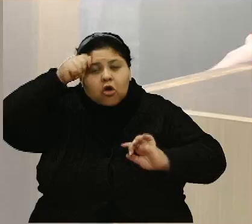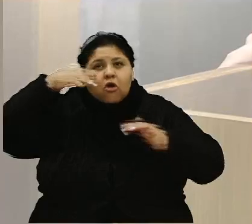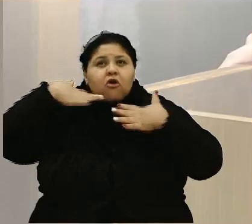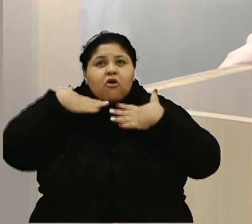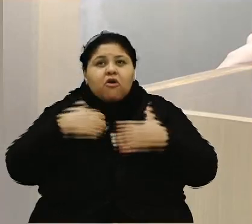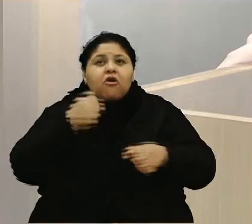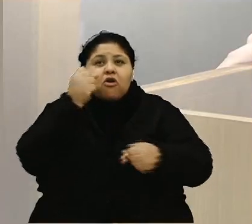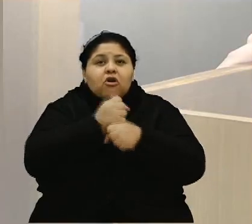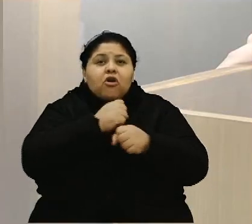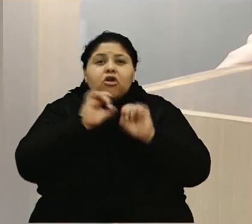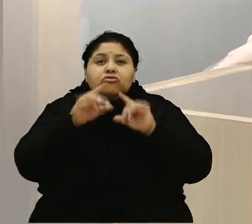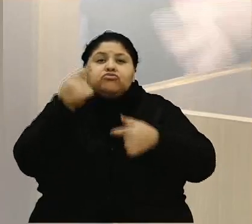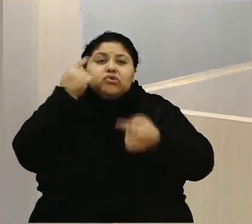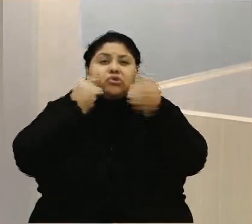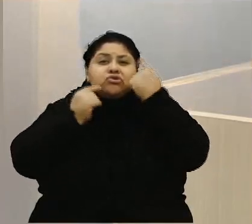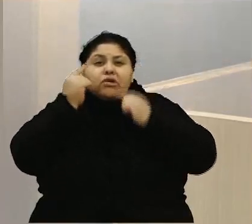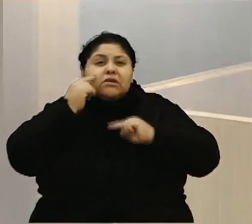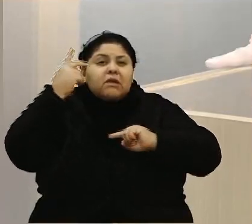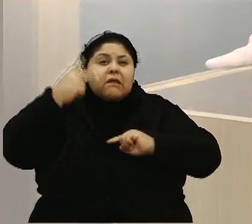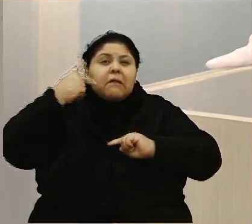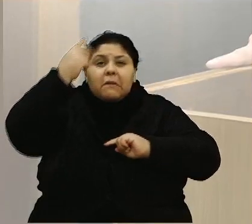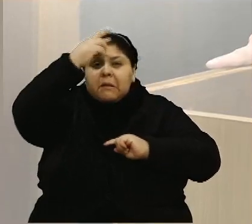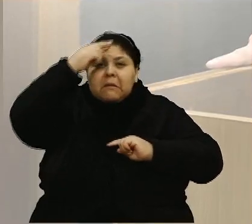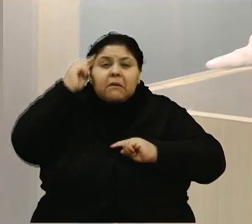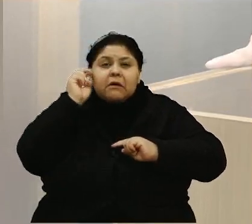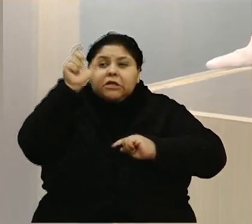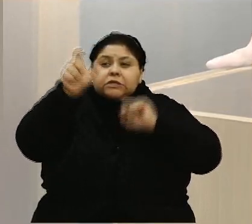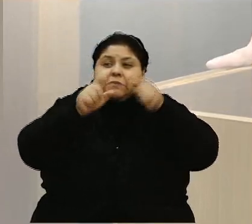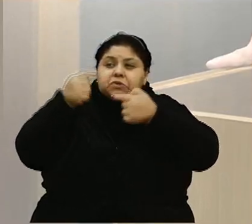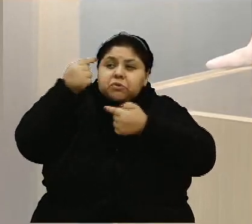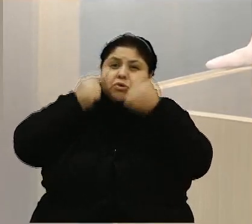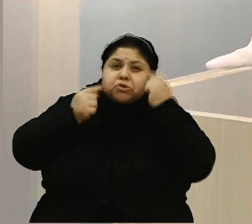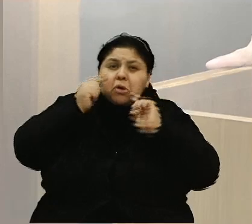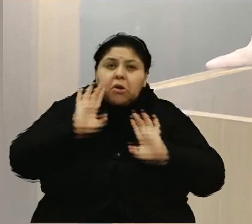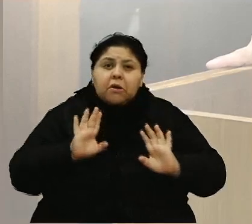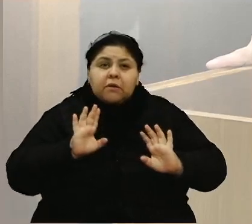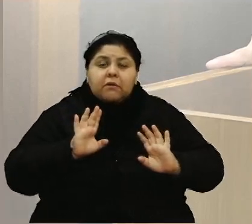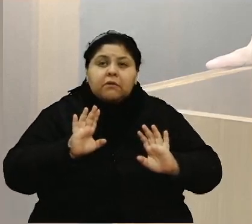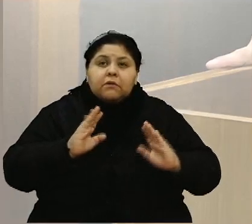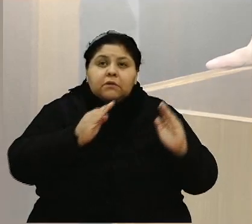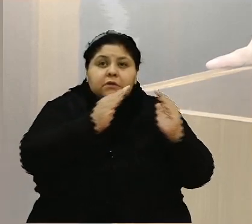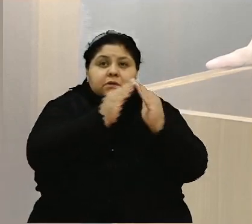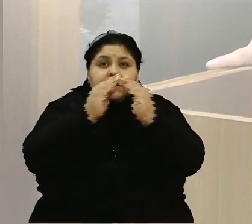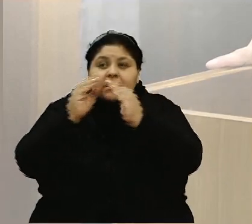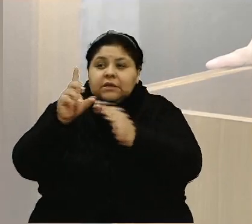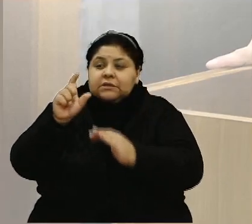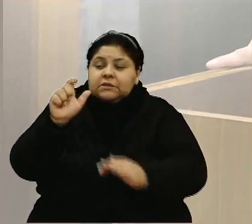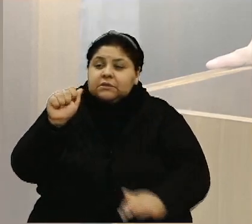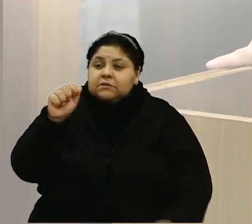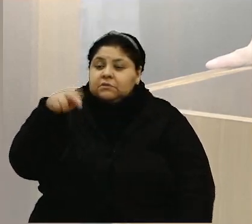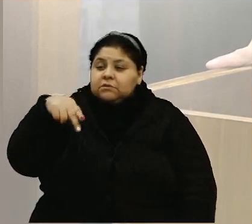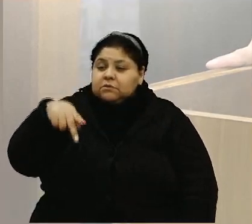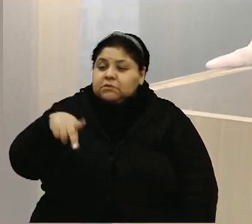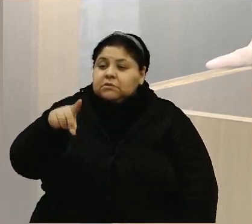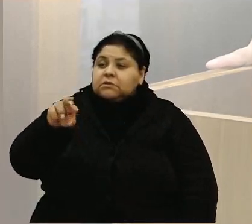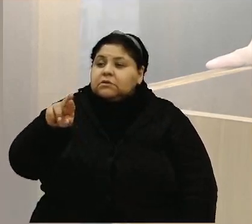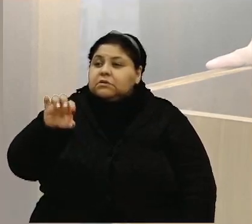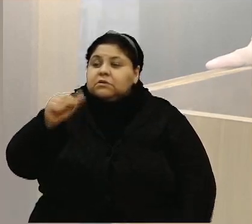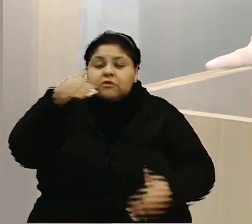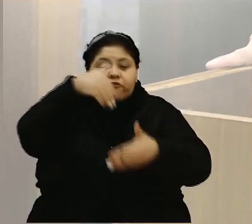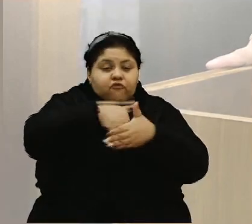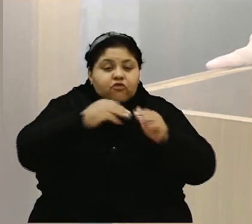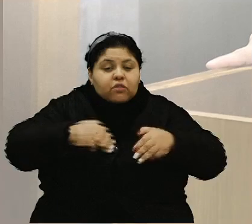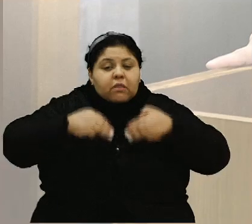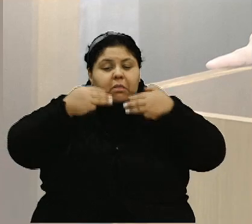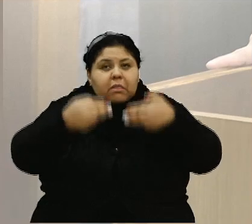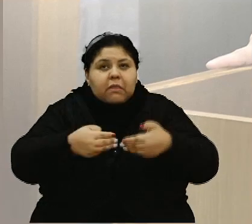só choradeira, vereador Rafael. As pessoas choram. Vai lá na casa da Andréia. A Andréia teve aqui, nós votamos uma moção pro menino da